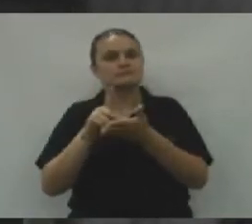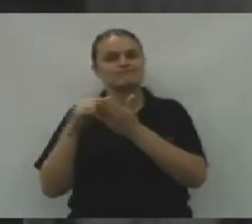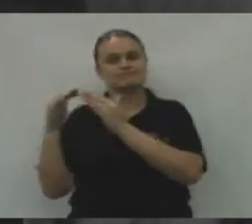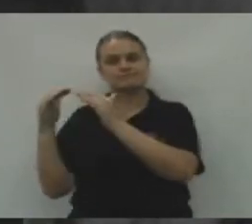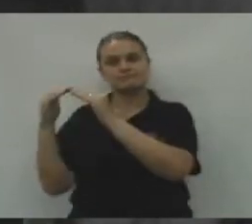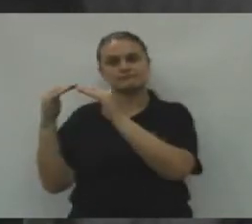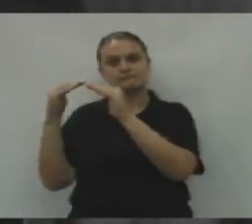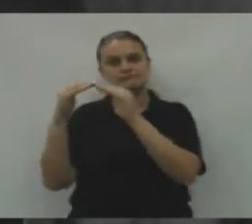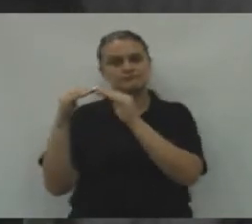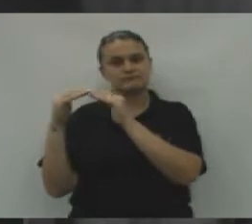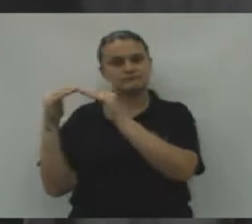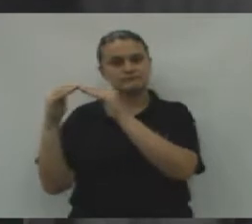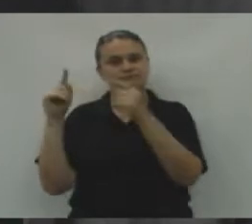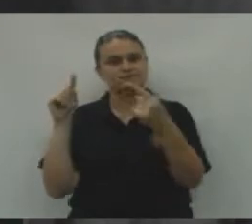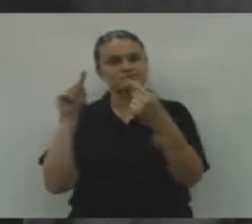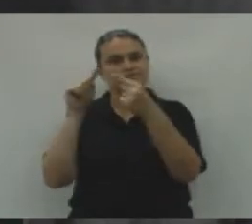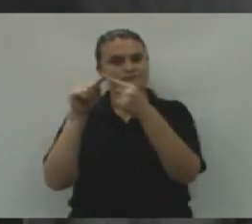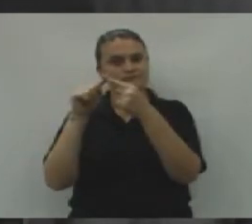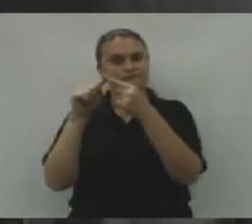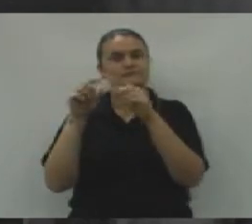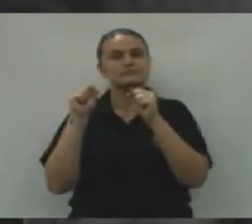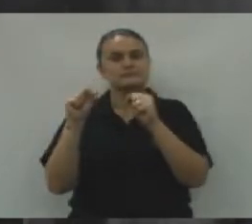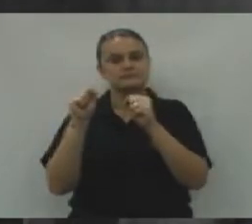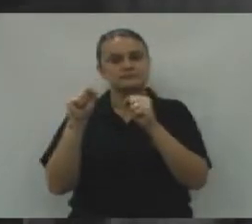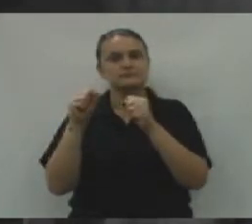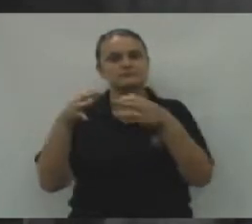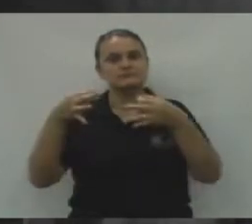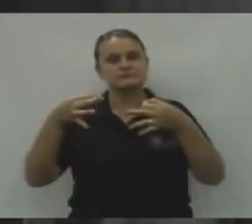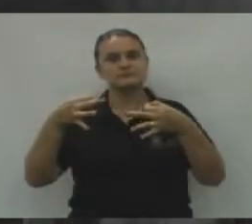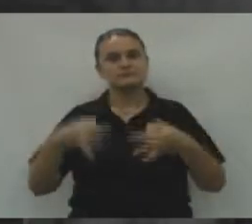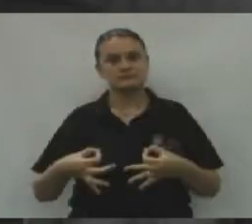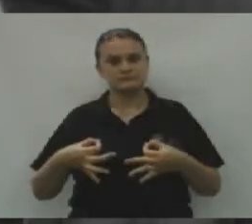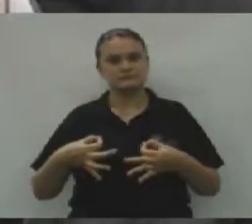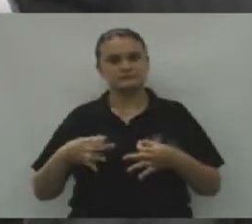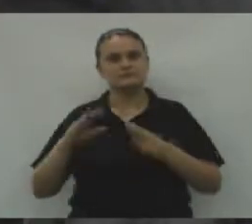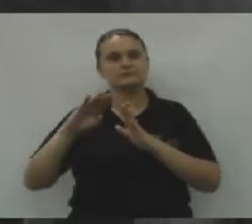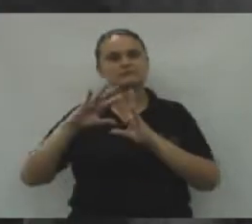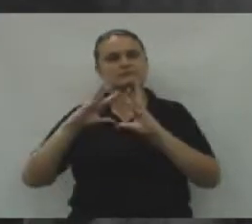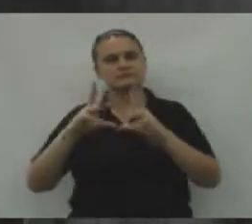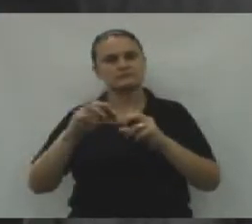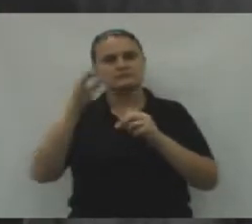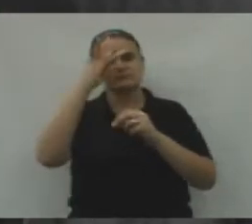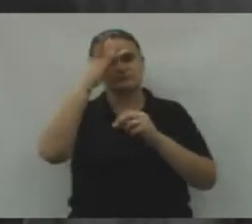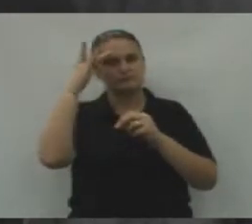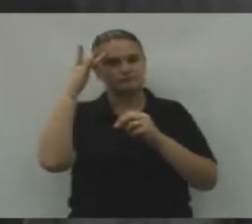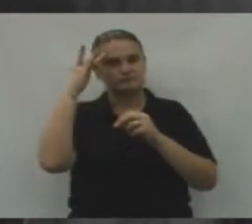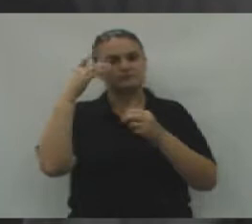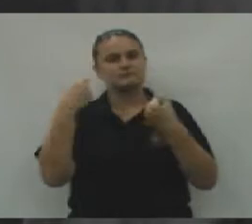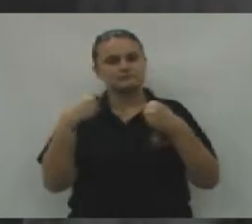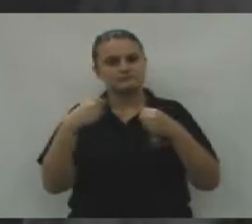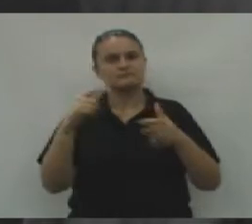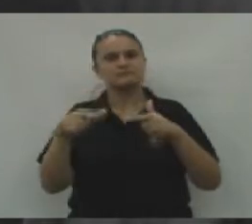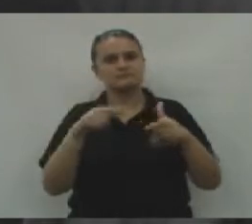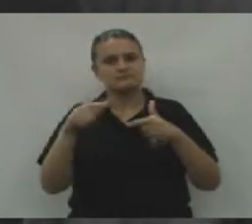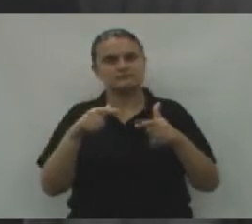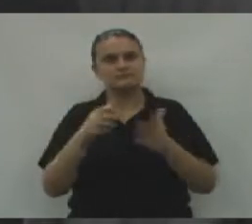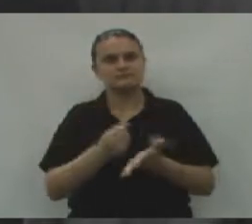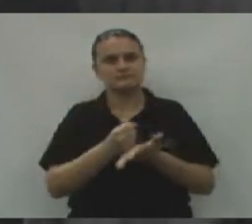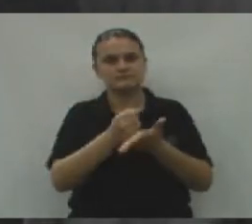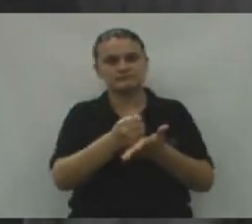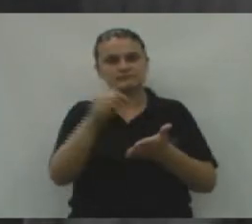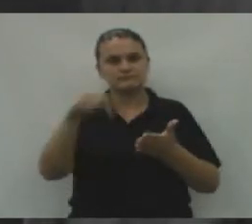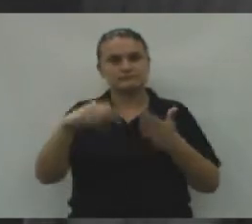consenso, um encontro de ideias para poder sermos justos com todos que merecem pelo seu trabalho que fazem por esta